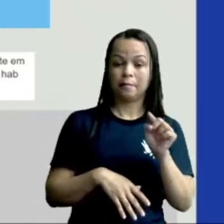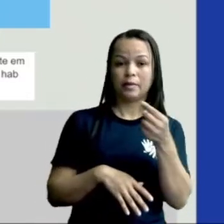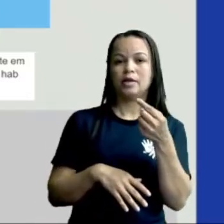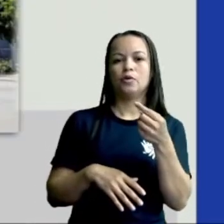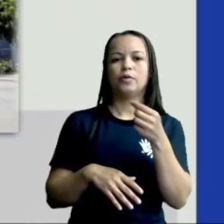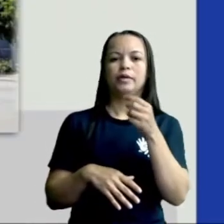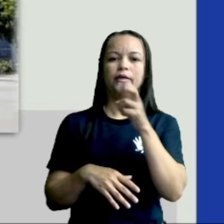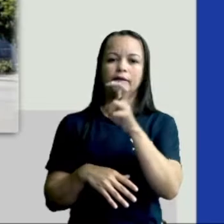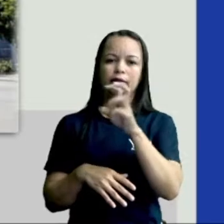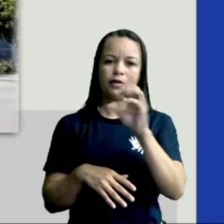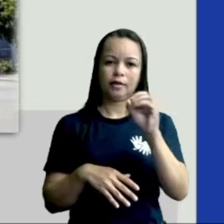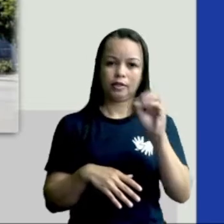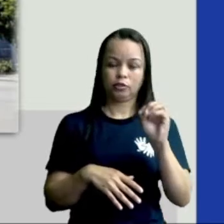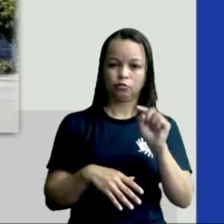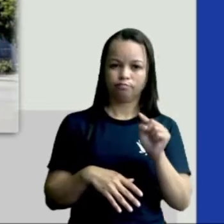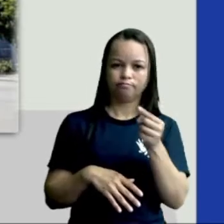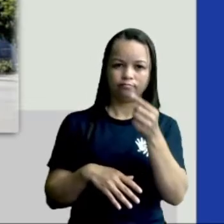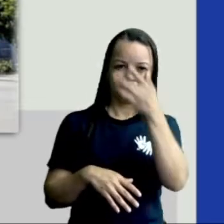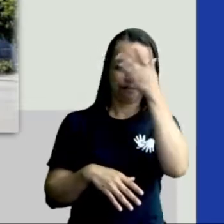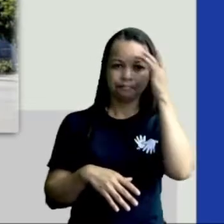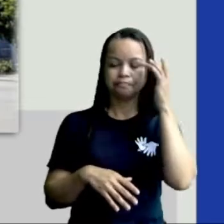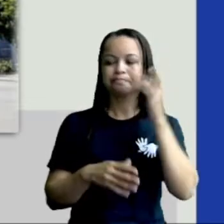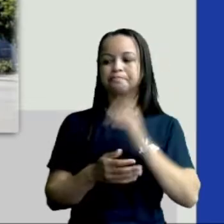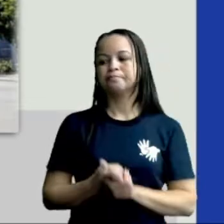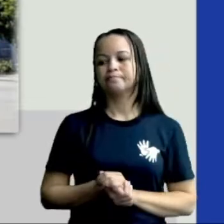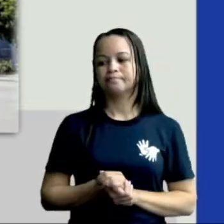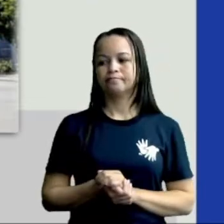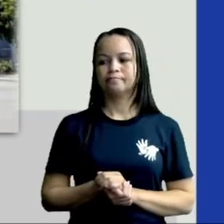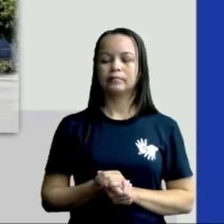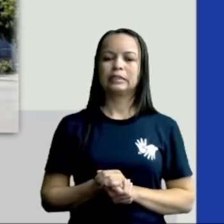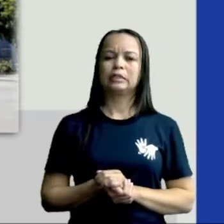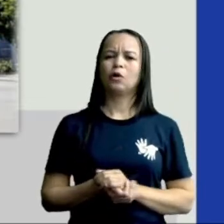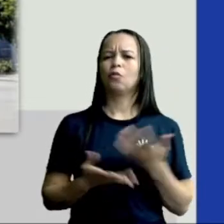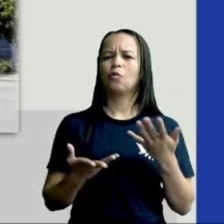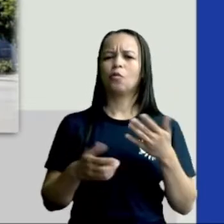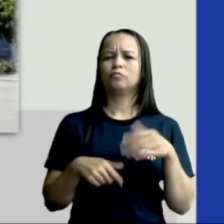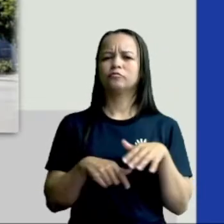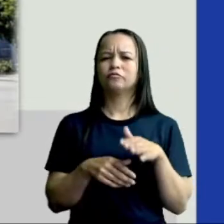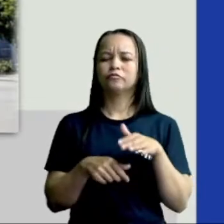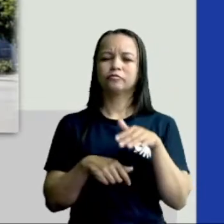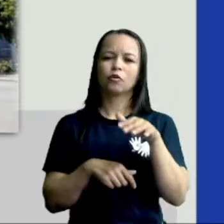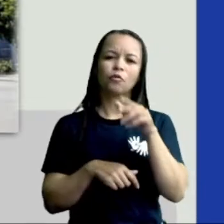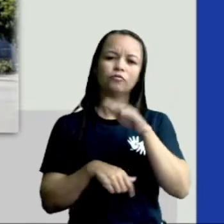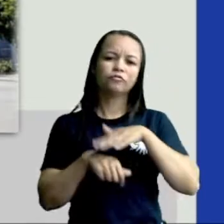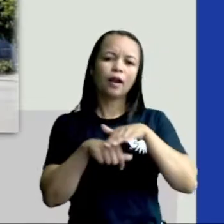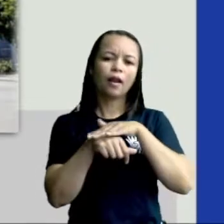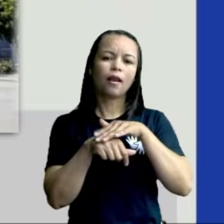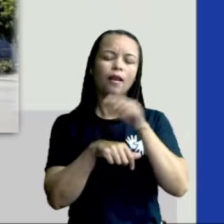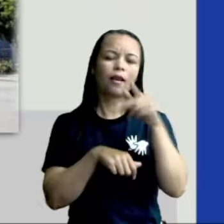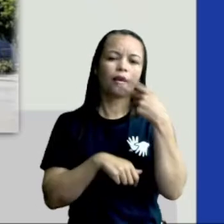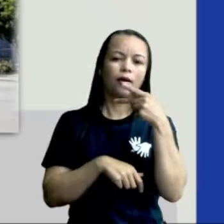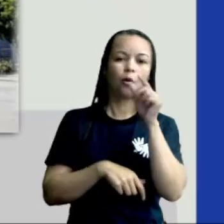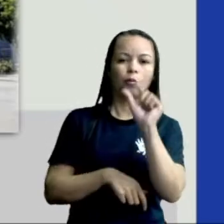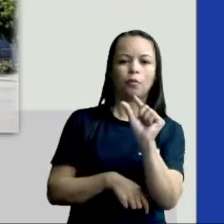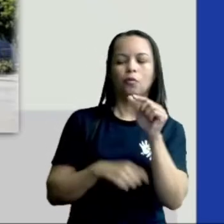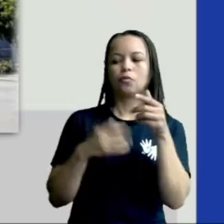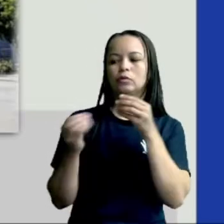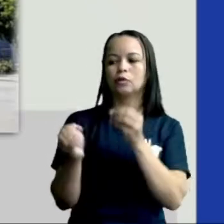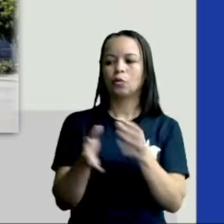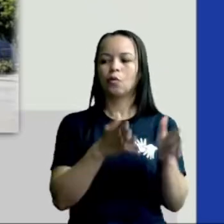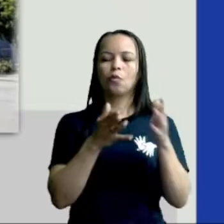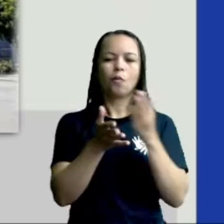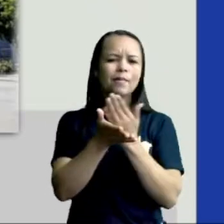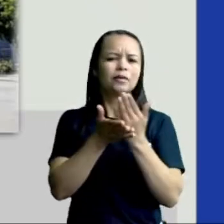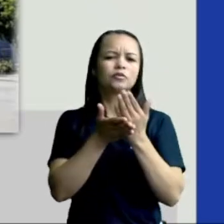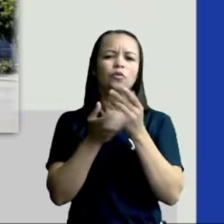Estão vendo? Então, a gente vai falar um pouco de como é que tudo começou, né? Como é que se deu essa cidade?